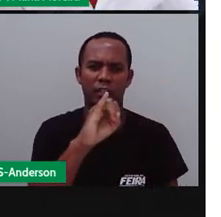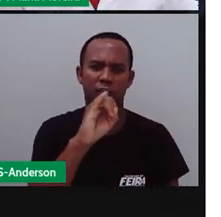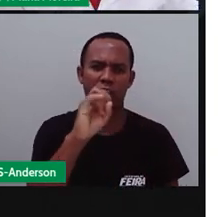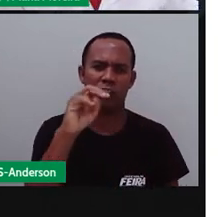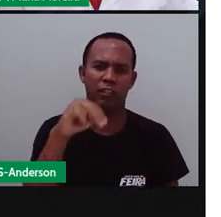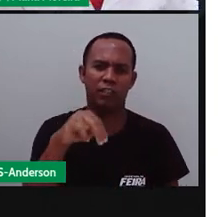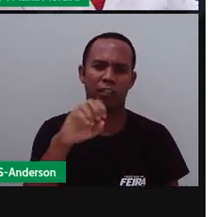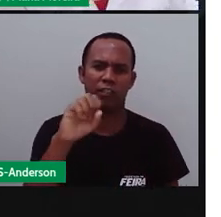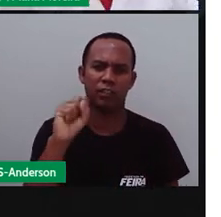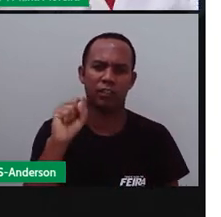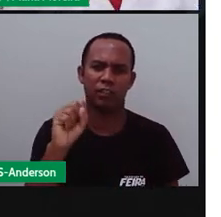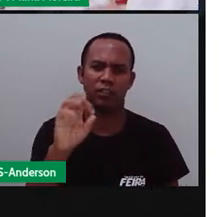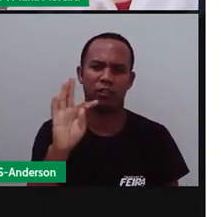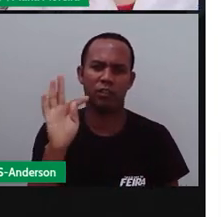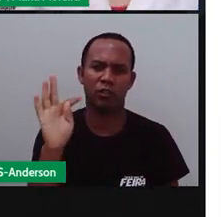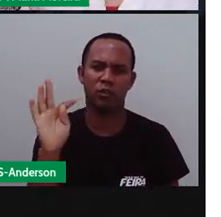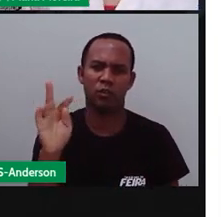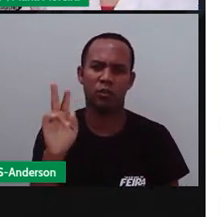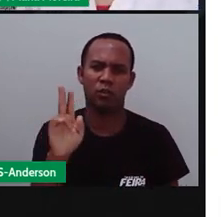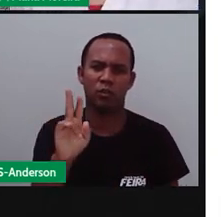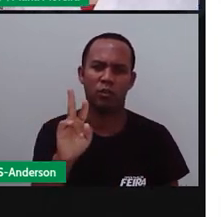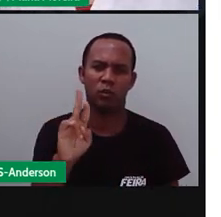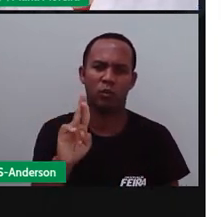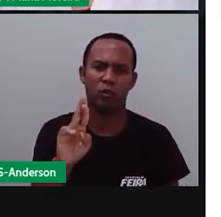instrucional. É aquilo que te dá uma instrução.